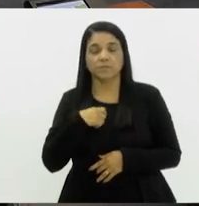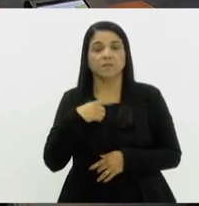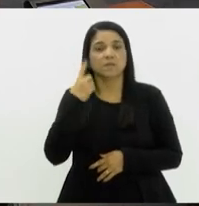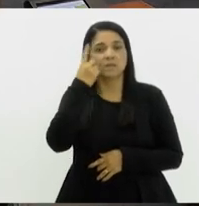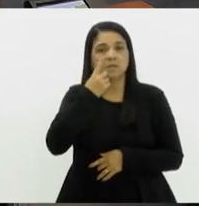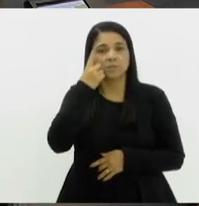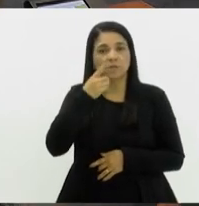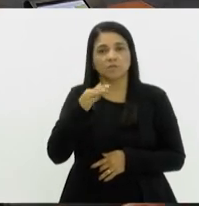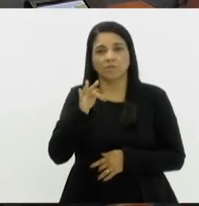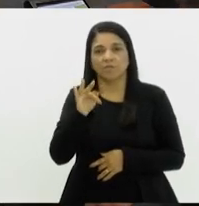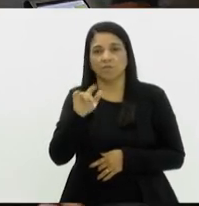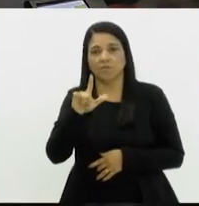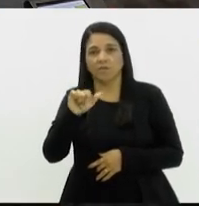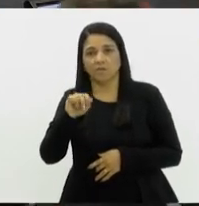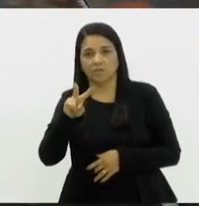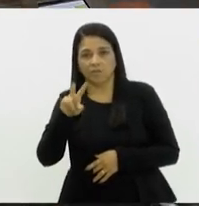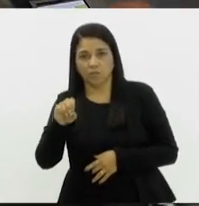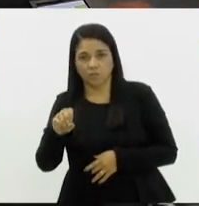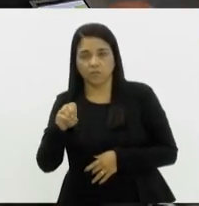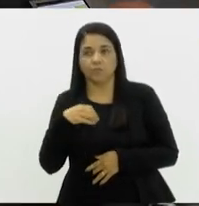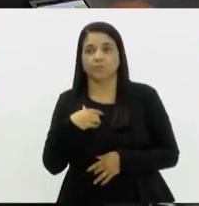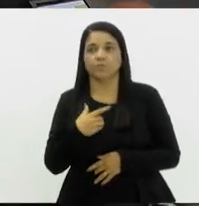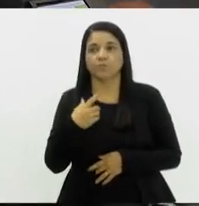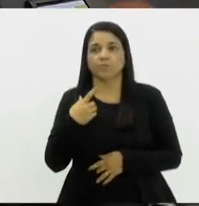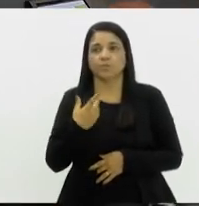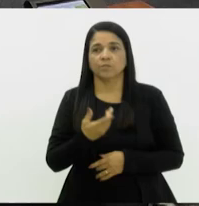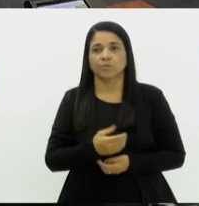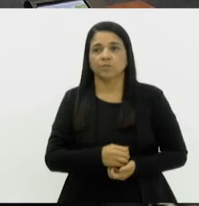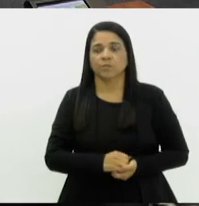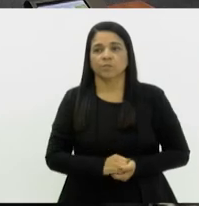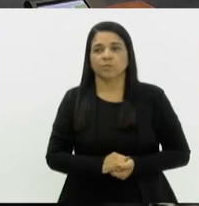Deputado Flávio Serafini.